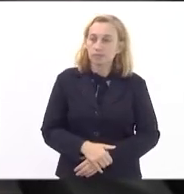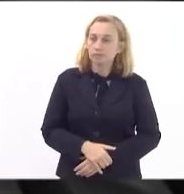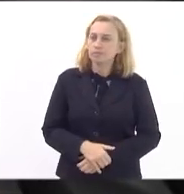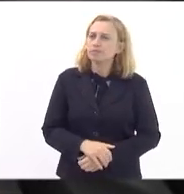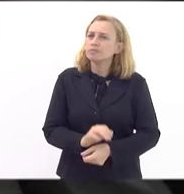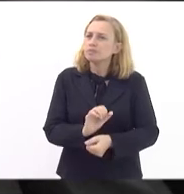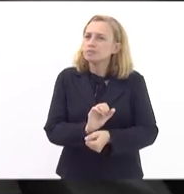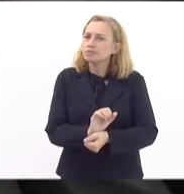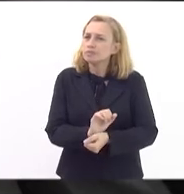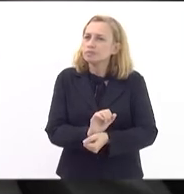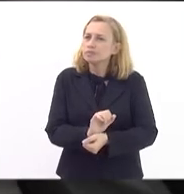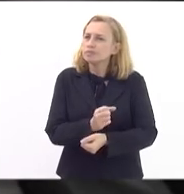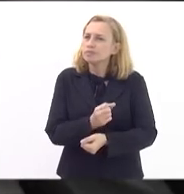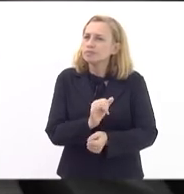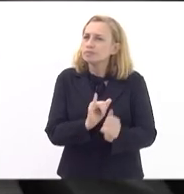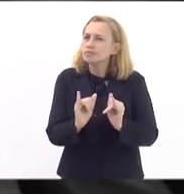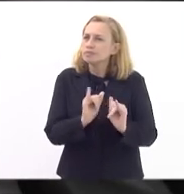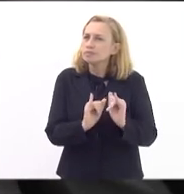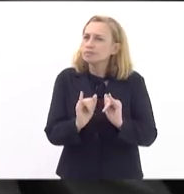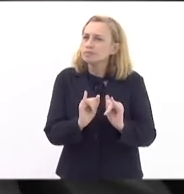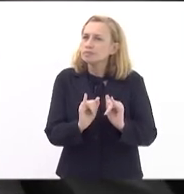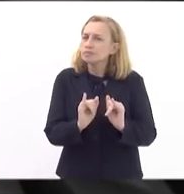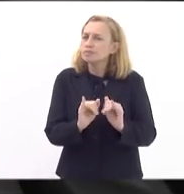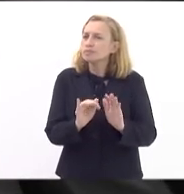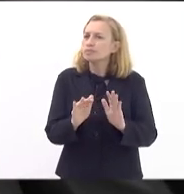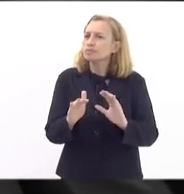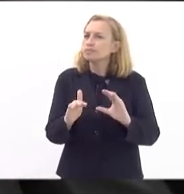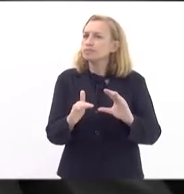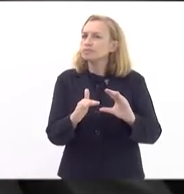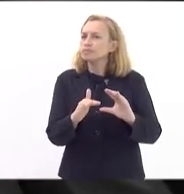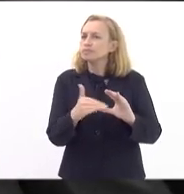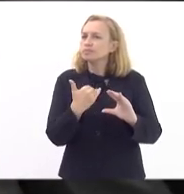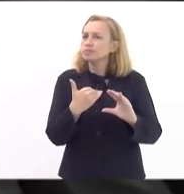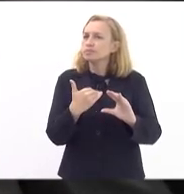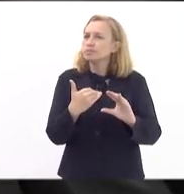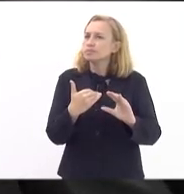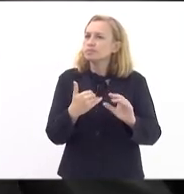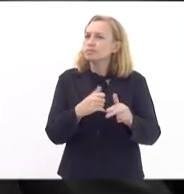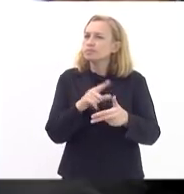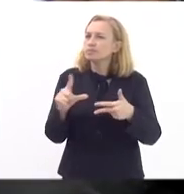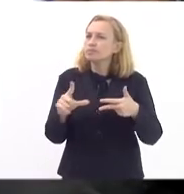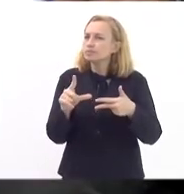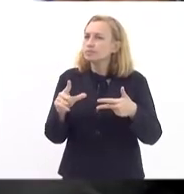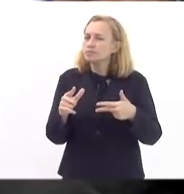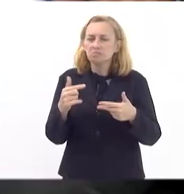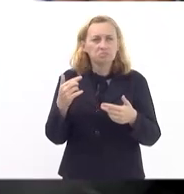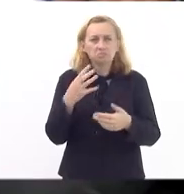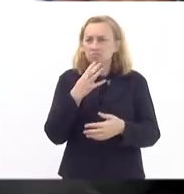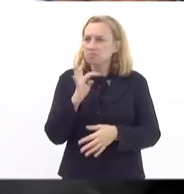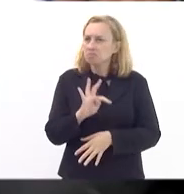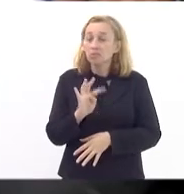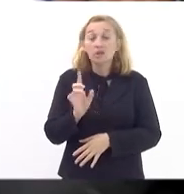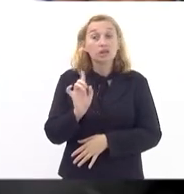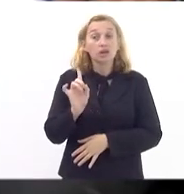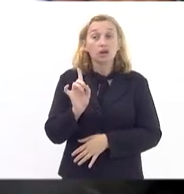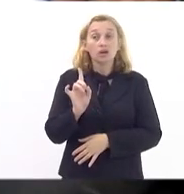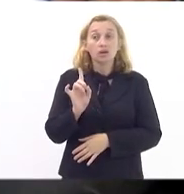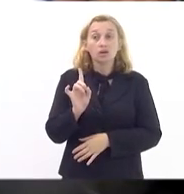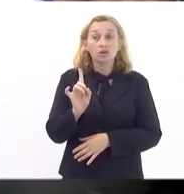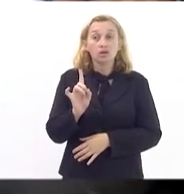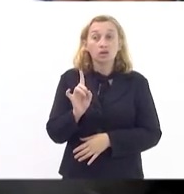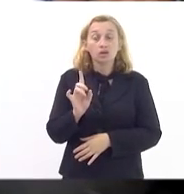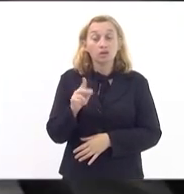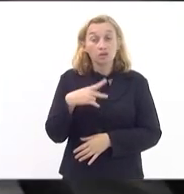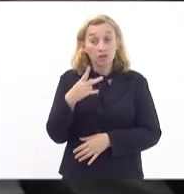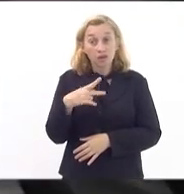favor né só número aqui eu acho que eu preciso perguntar diz que mandou a medidas legislativas eu deixei lembro interna